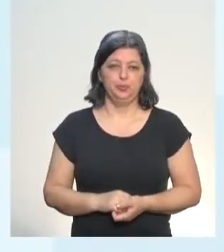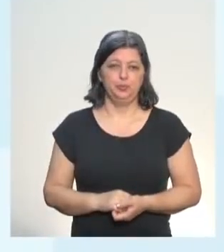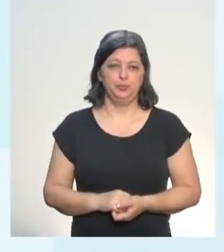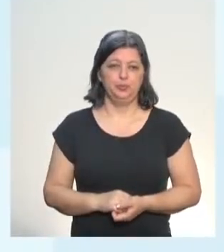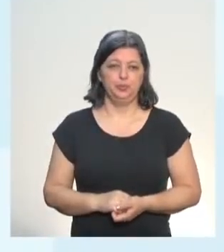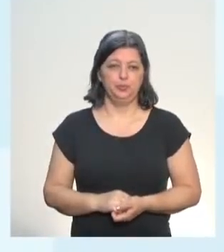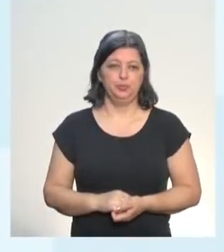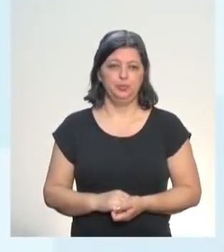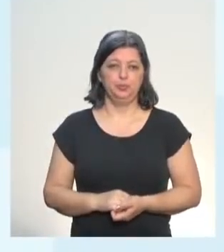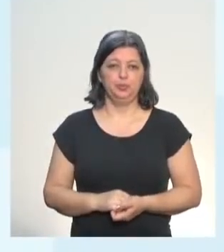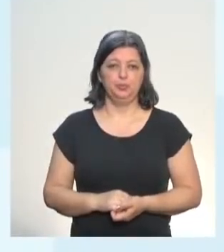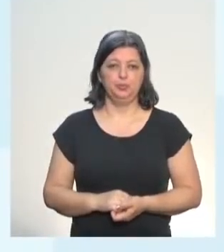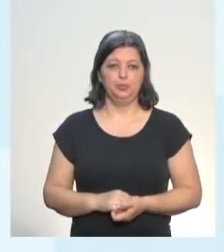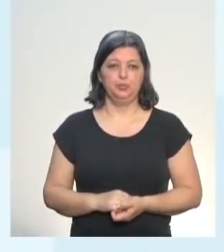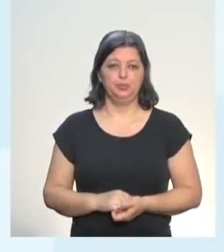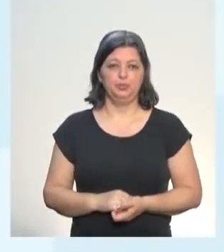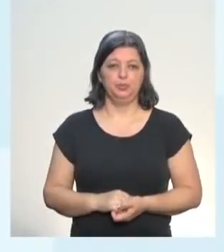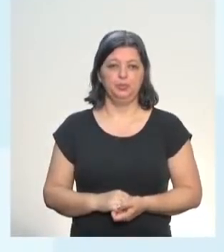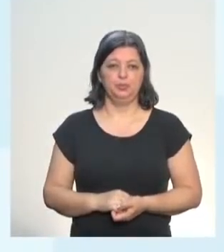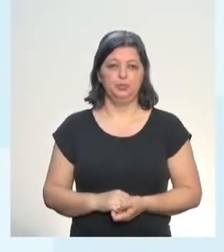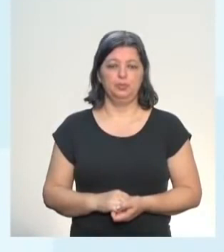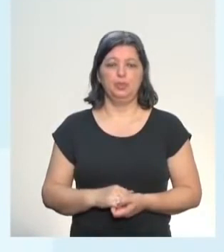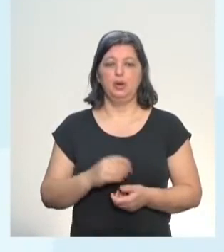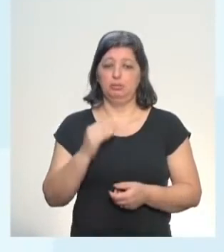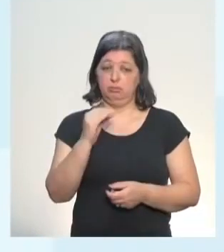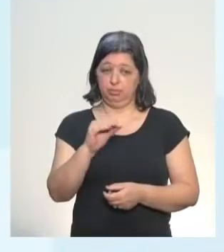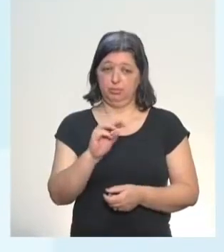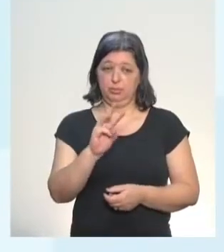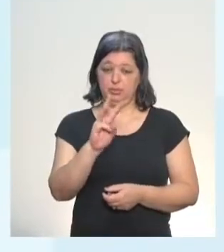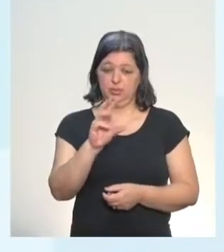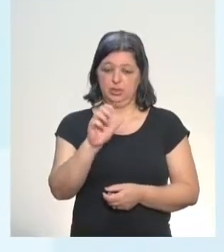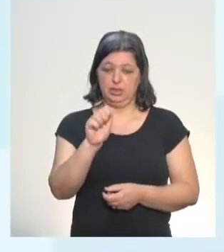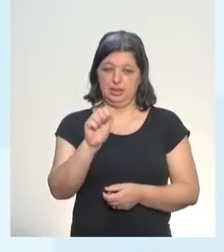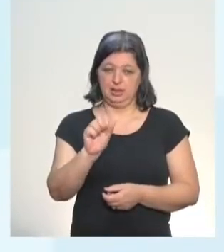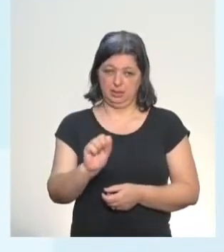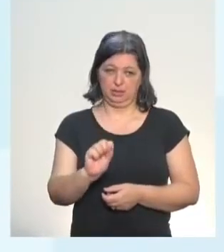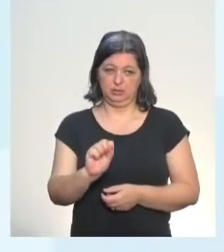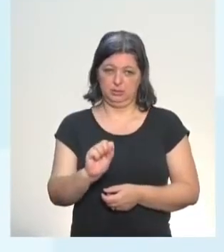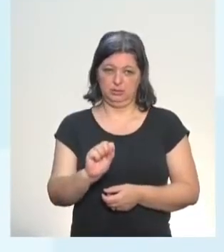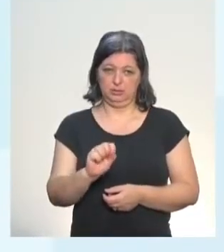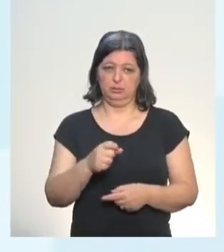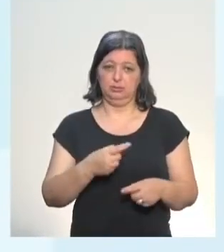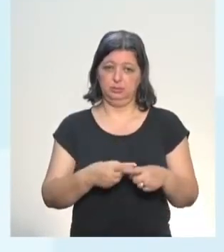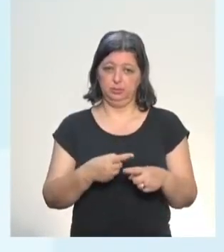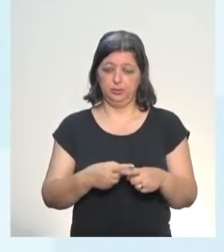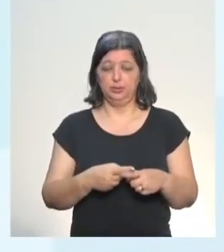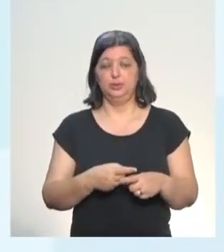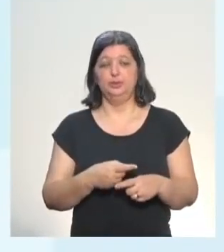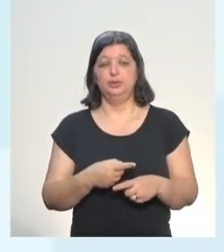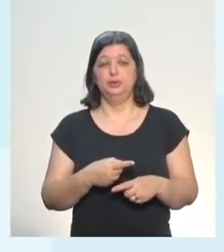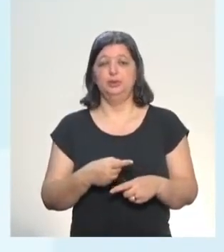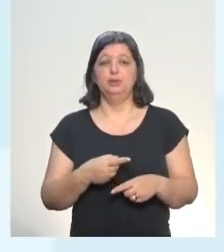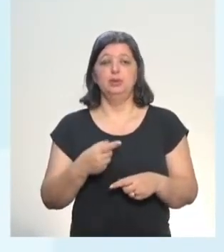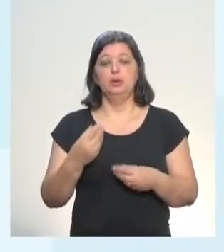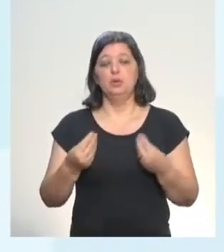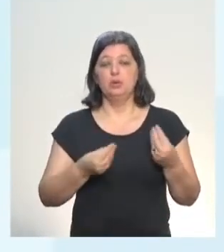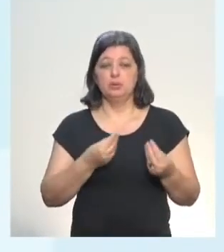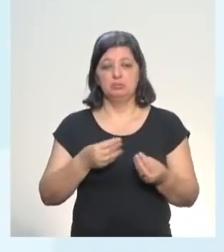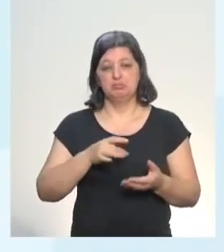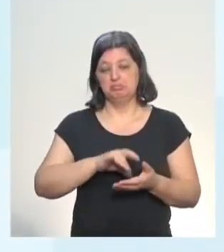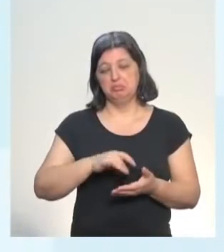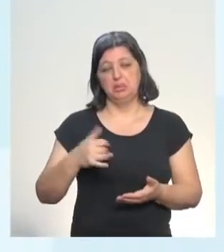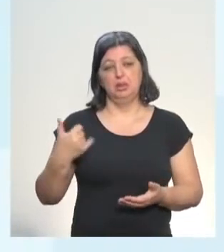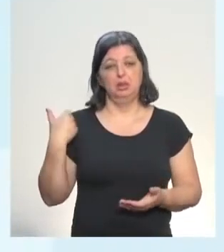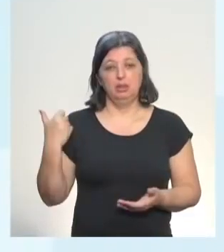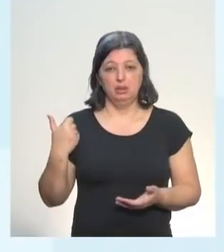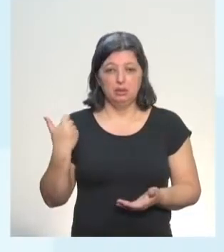was. That's it. É como... Então, toma muito cuidado, gente, que para a idade a gente usa was. E aí a idade dele, a idade he